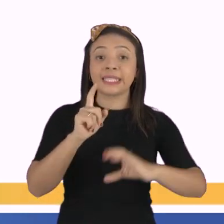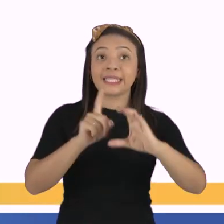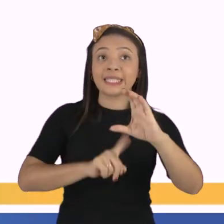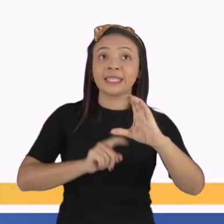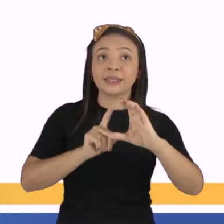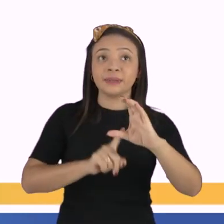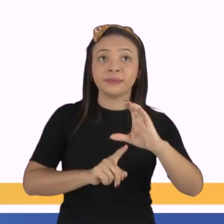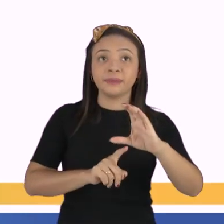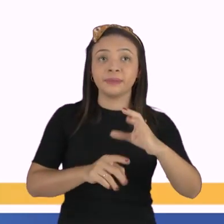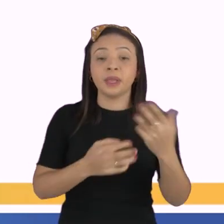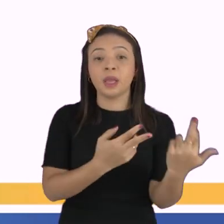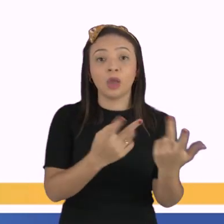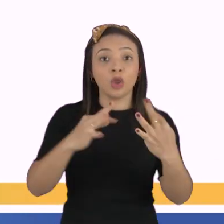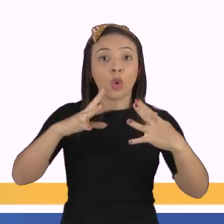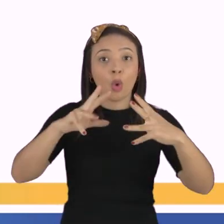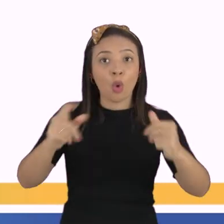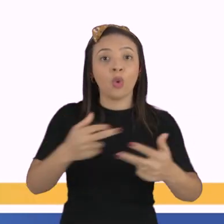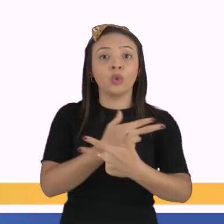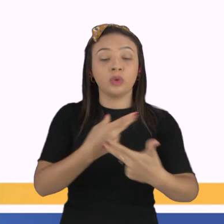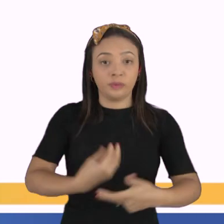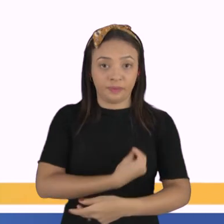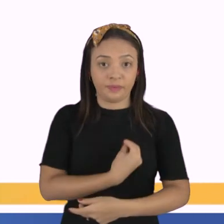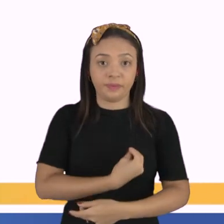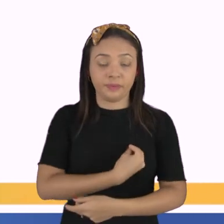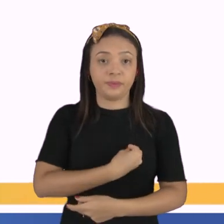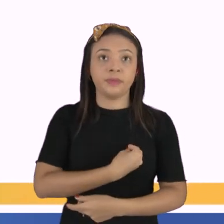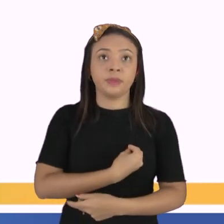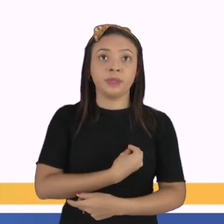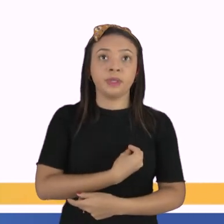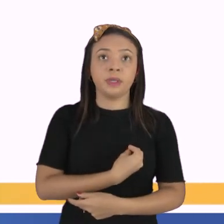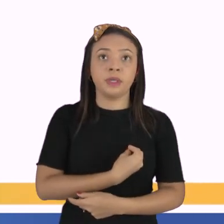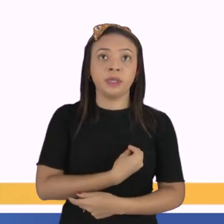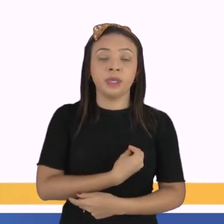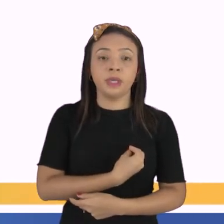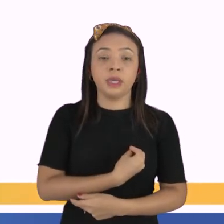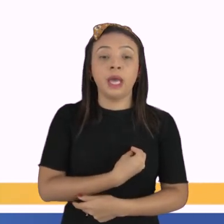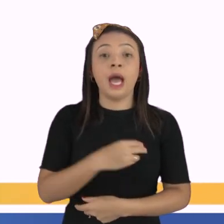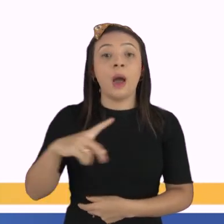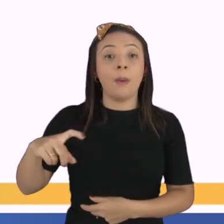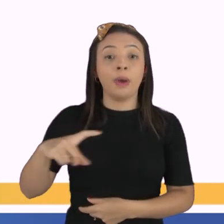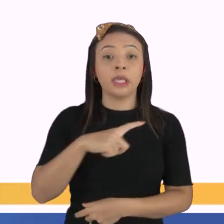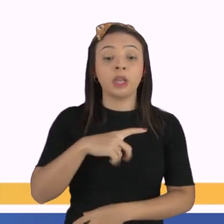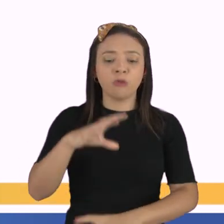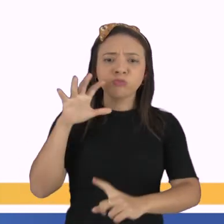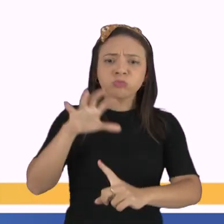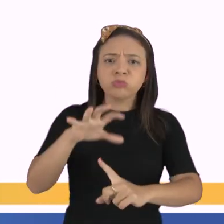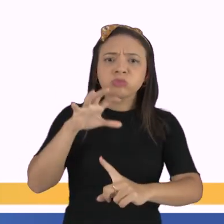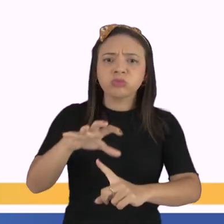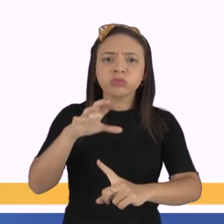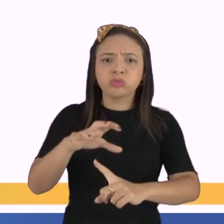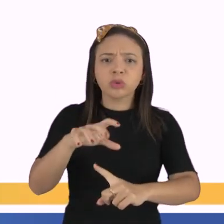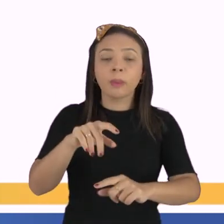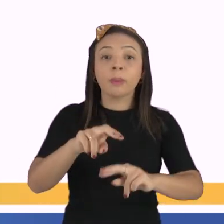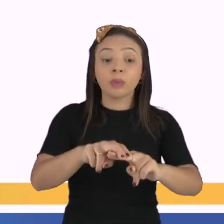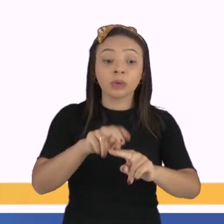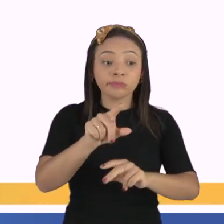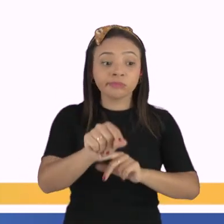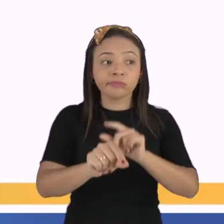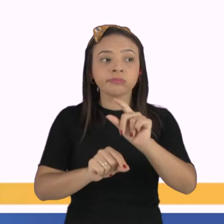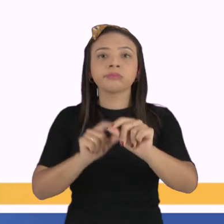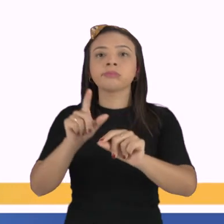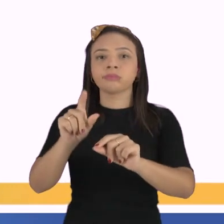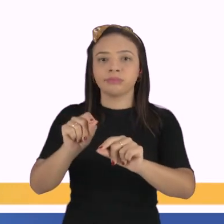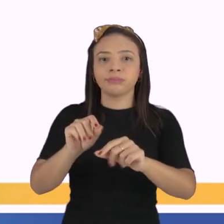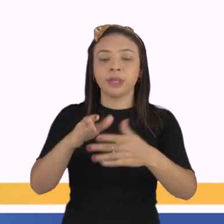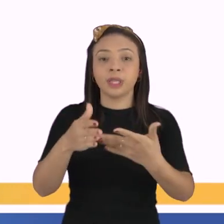C. Assim como todos os seres vivos, as bactérias elas sofrem uma pressão do meio e são selecionadas, de forma